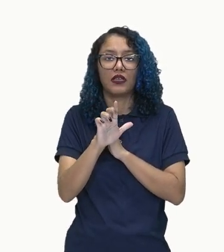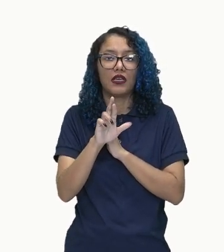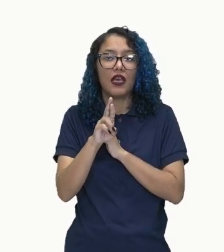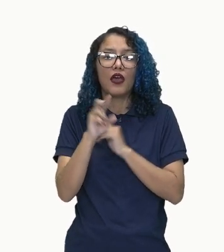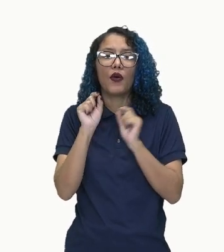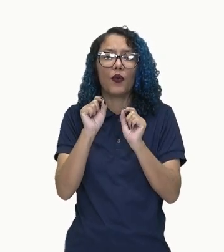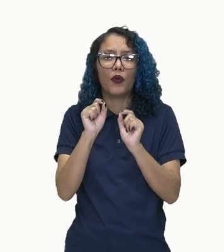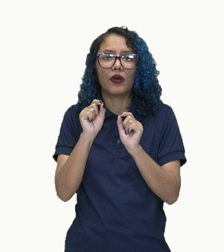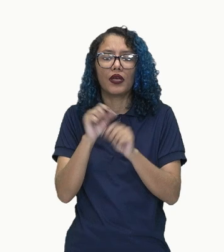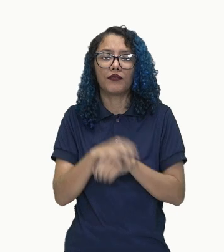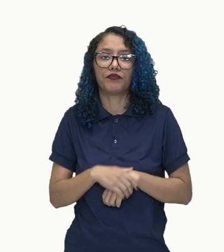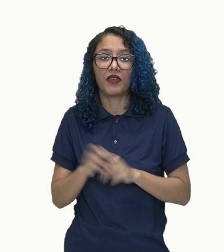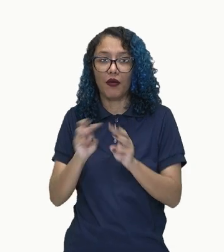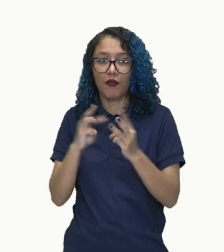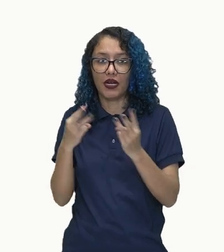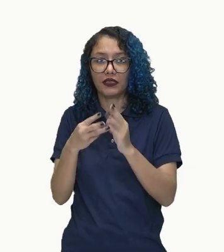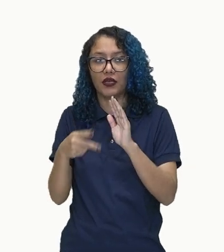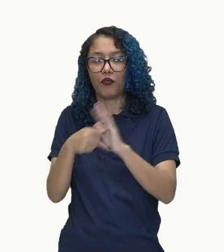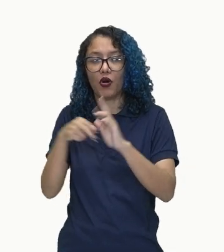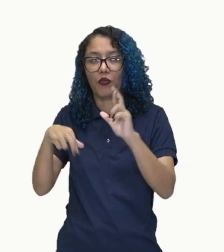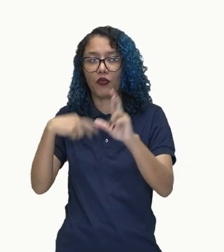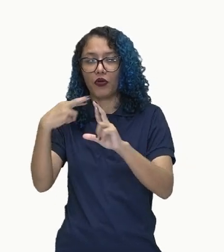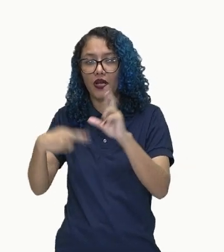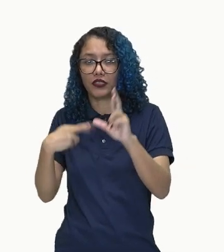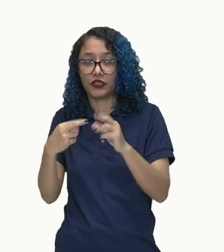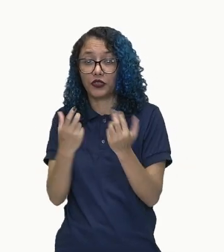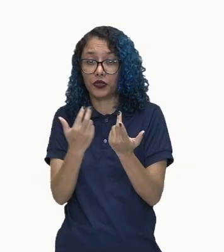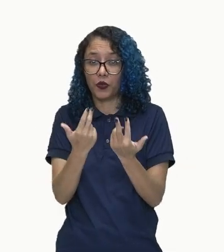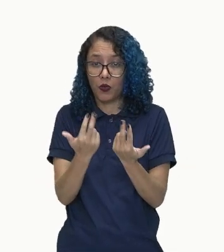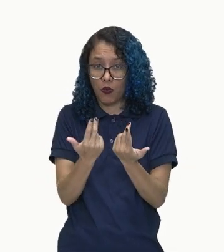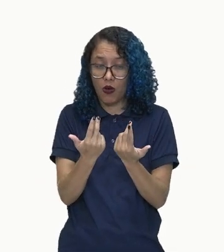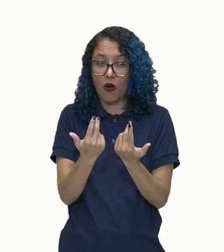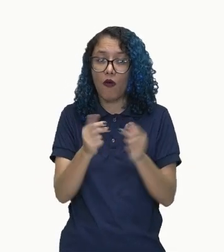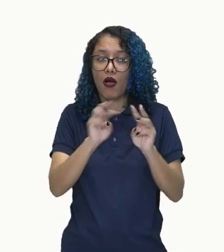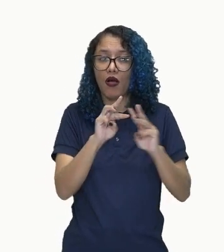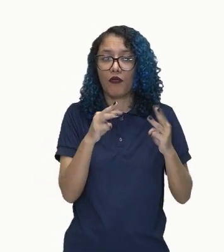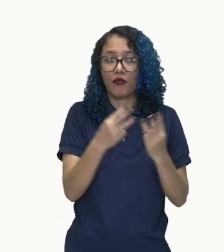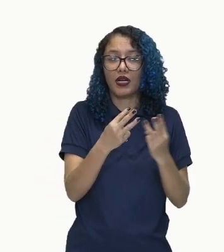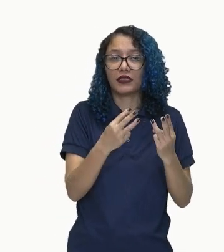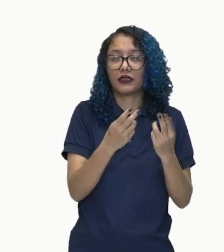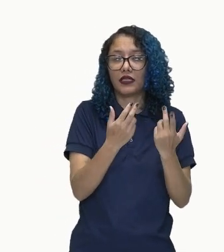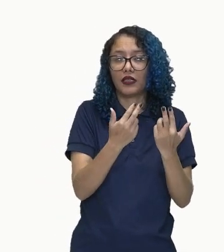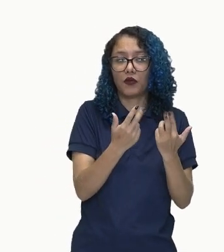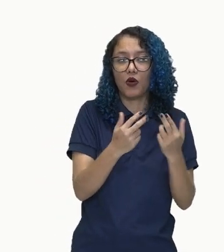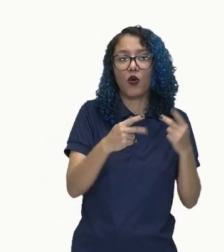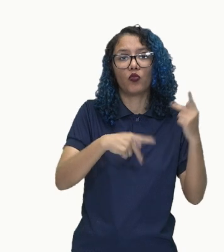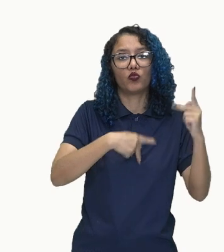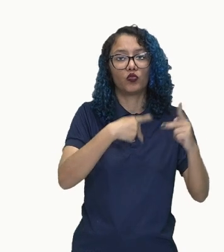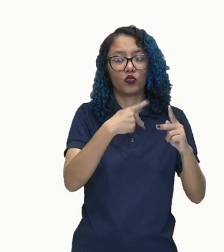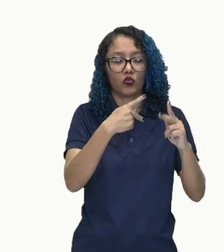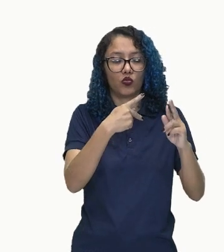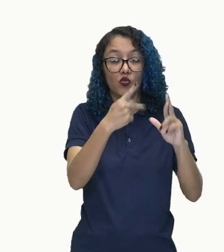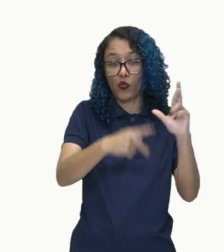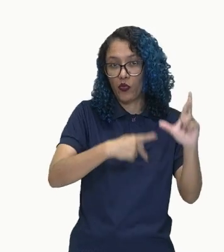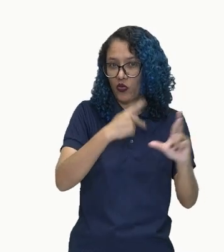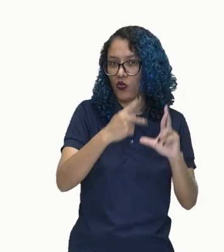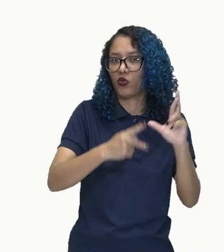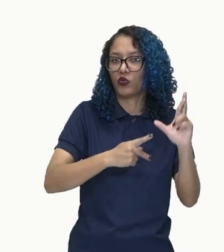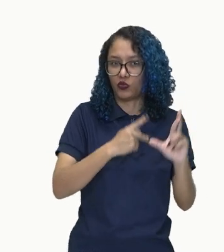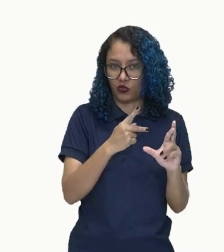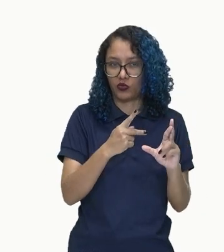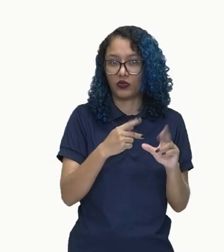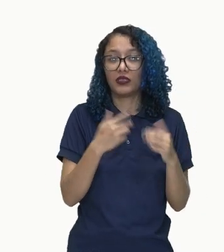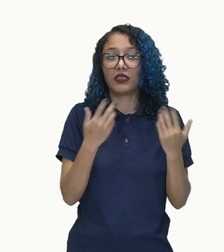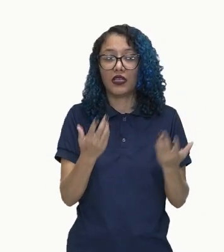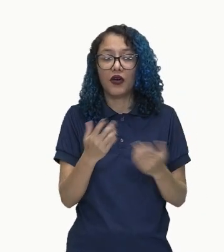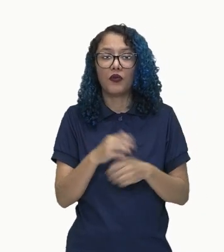em uma reação química é igual à massa dos produtos formados. Portanto, espera-se que a